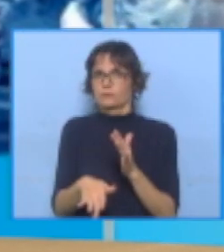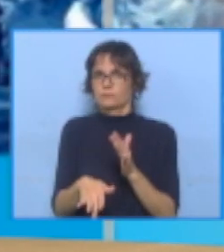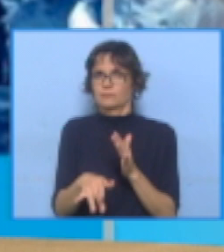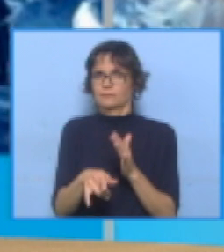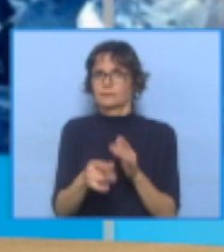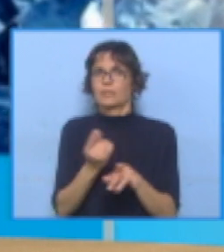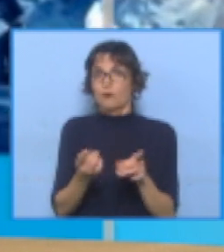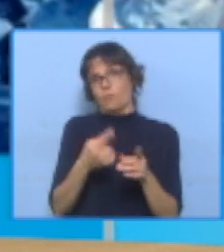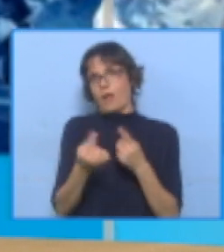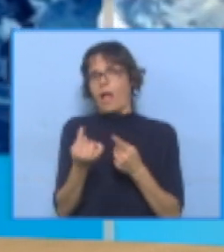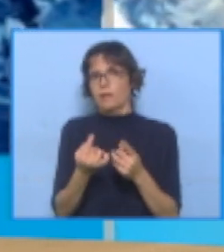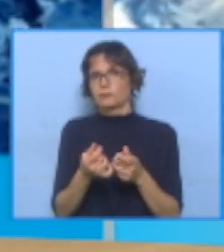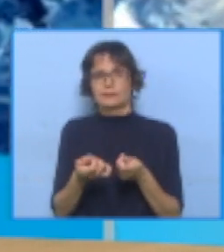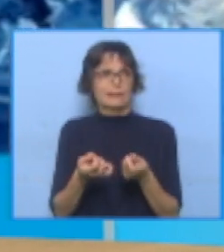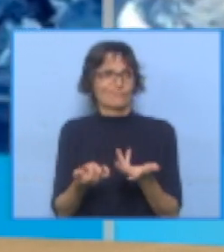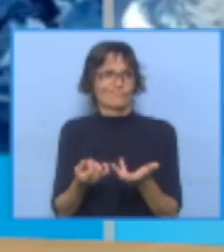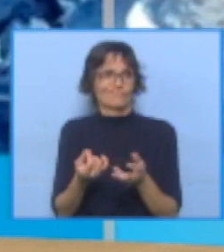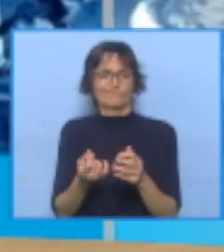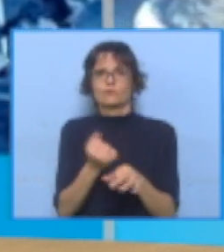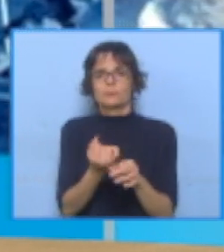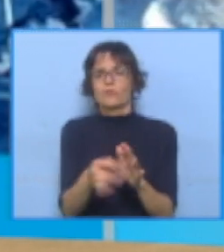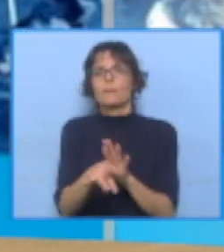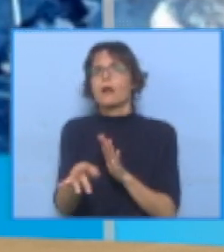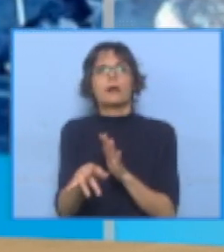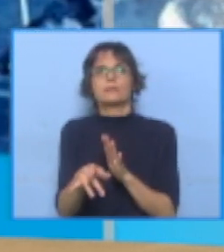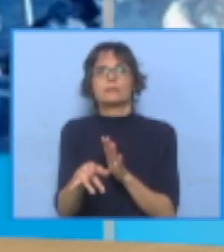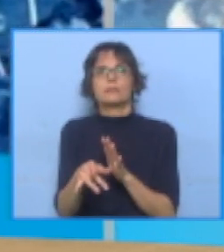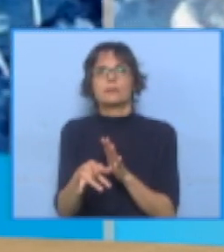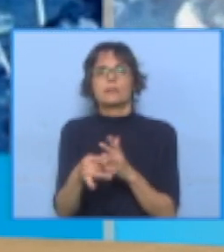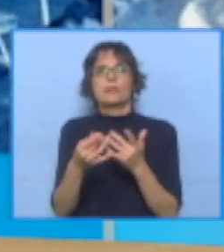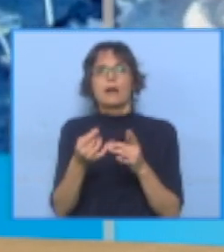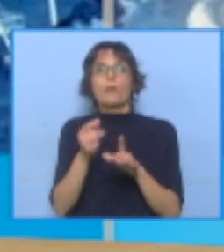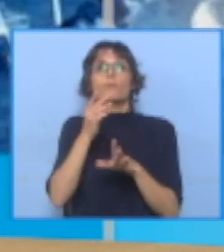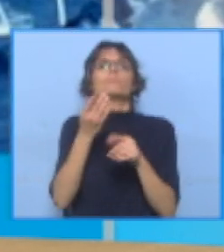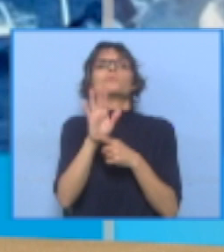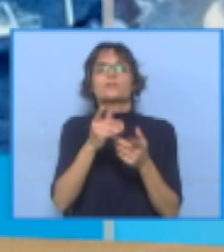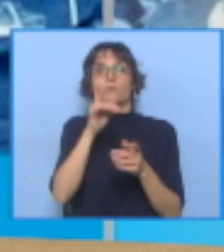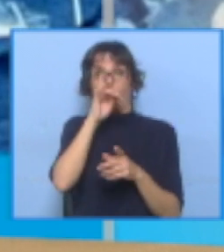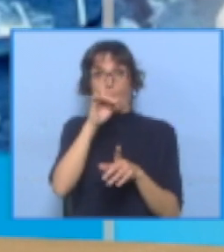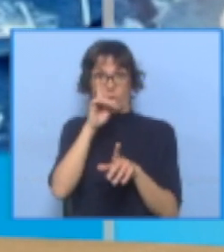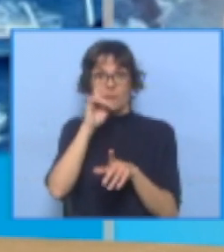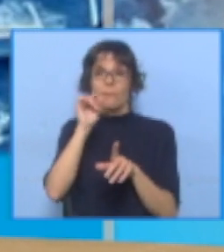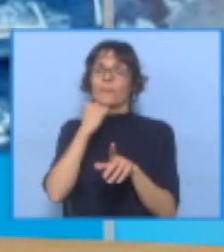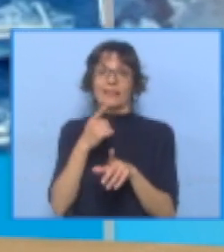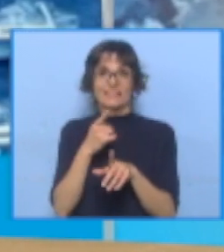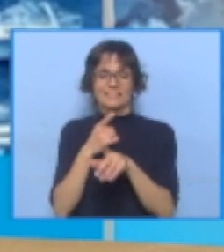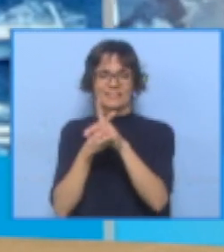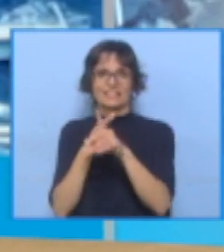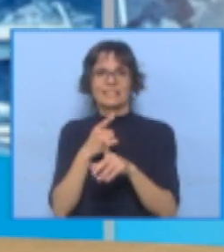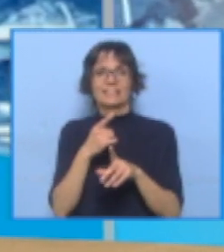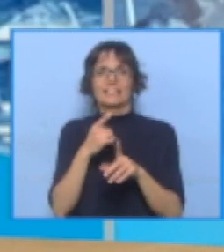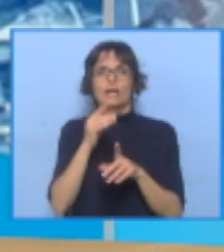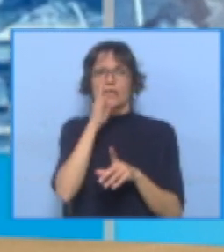coisa está péssima, não é? Como os alemães costumam dizer, quando vem uma pessoa ficar no trabalho para além do